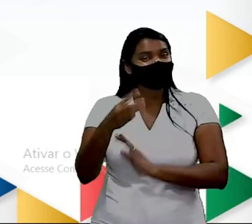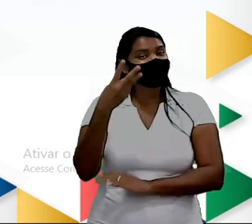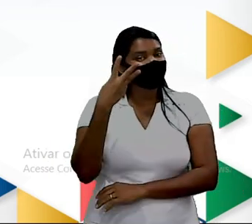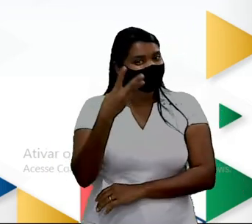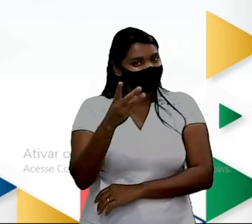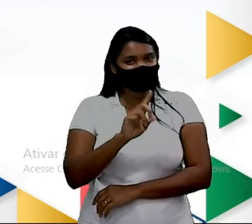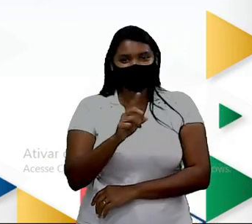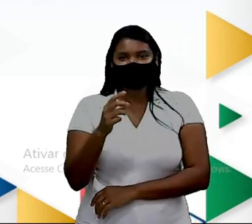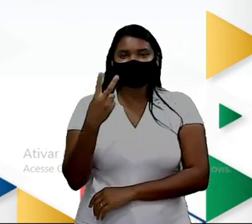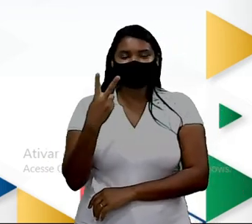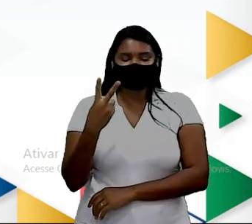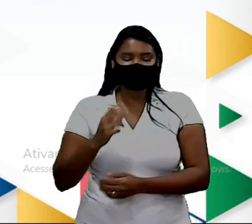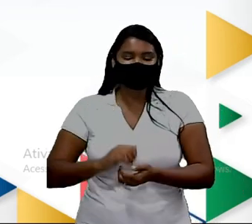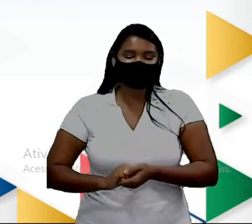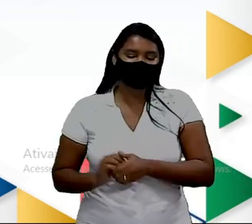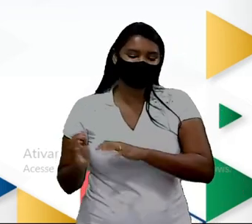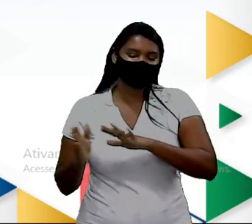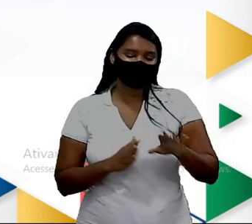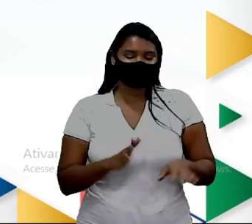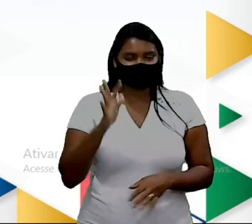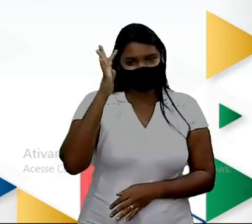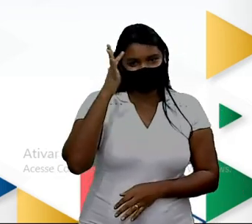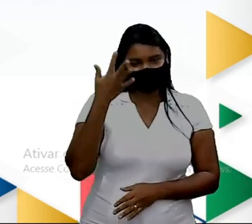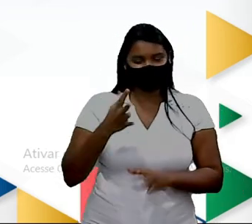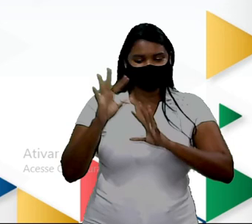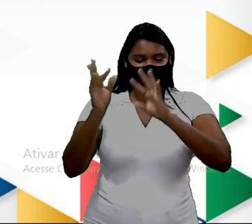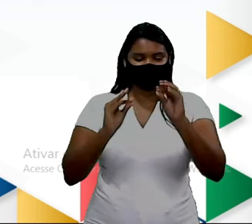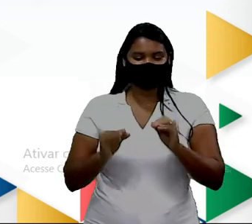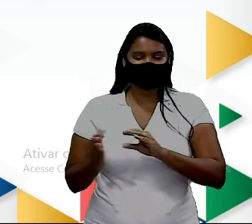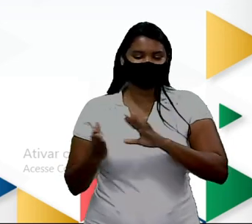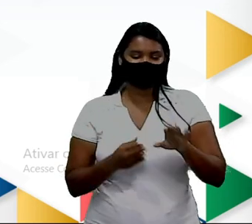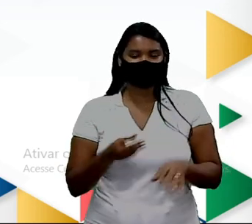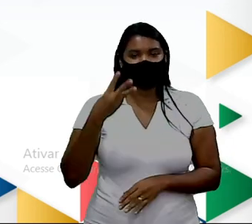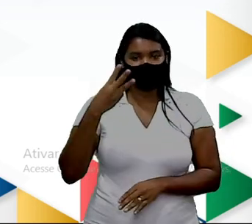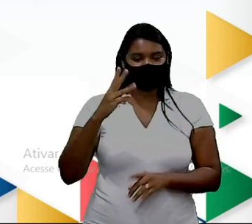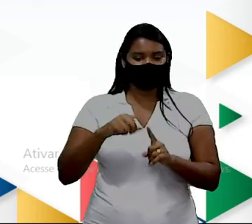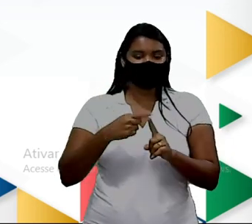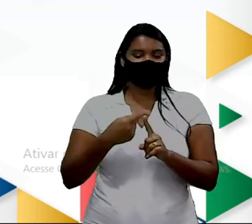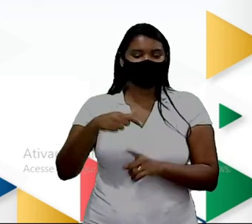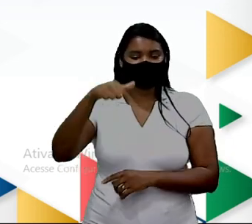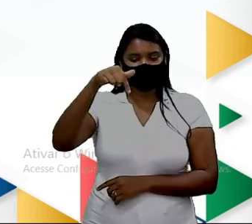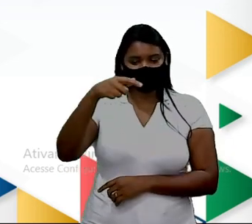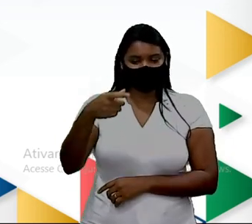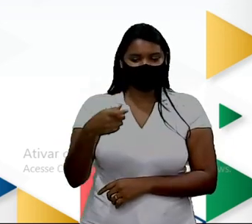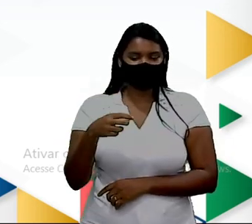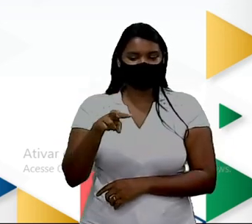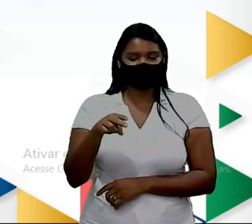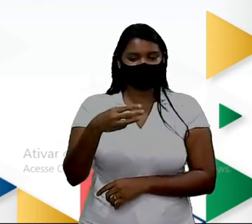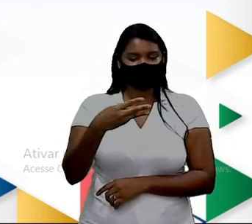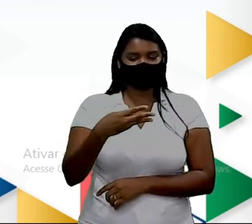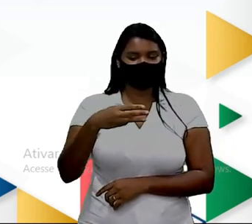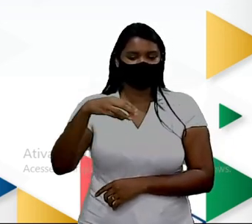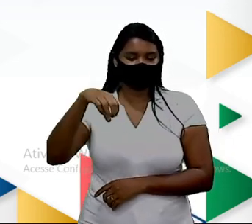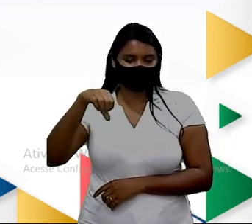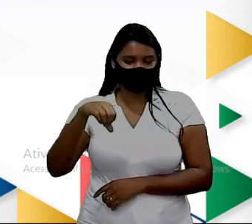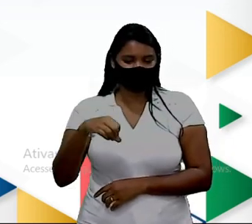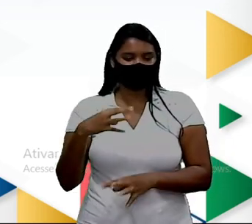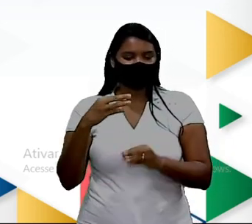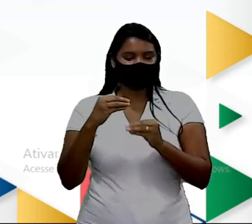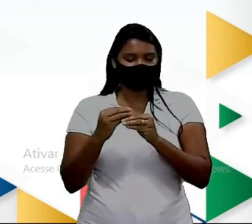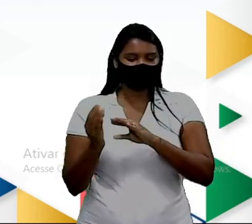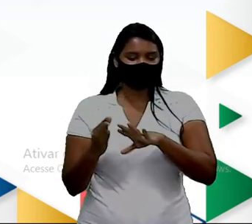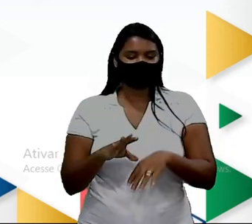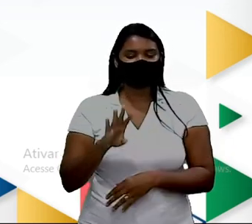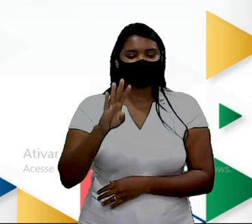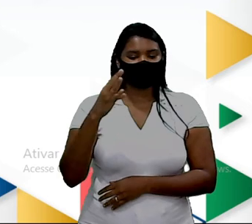não é a 2. Resolva as equações. 3 mais 7x é igual a menos 39 no item A. No item B